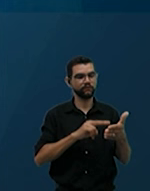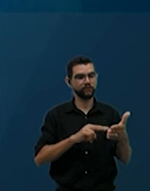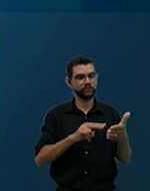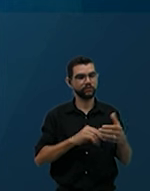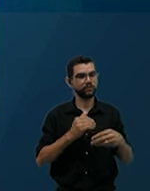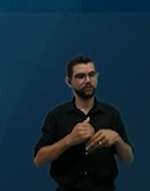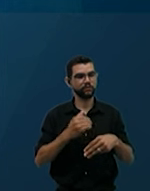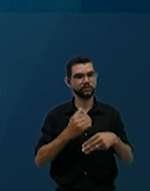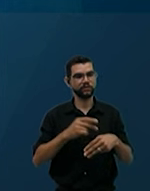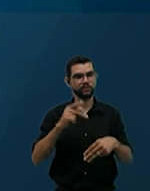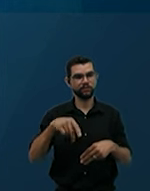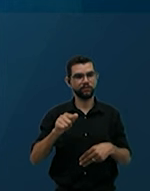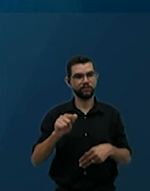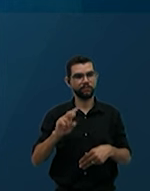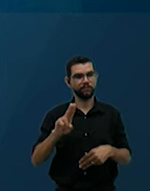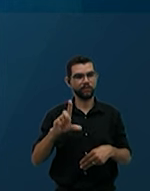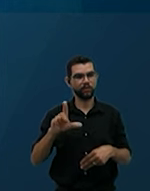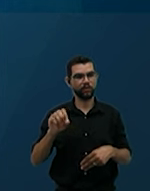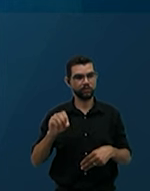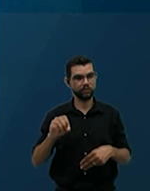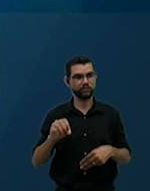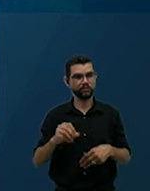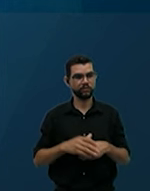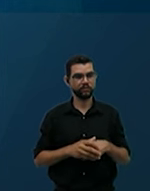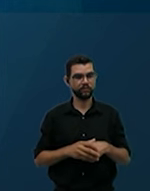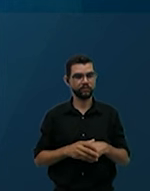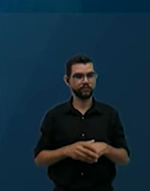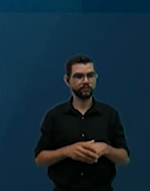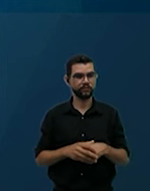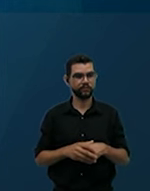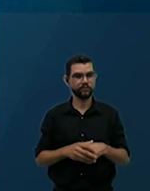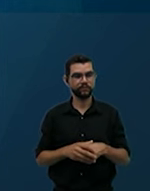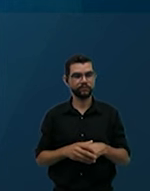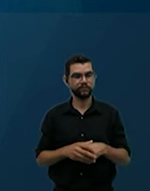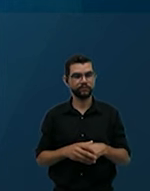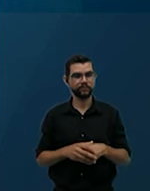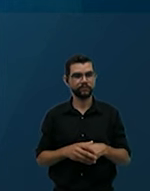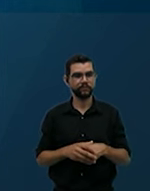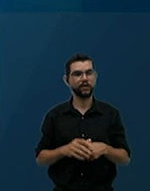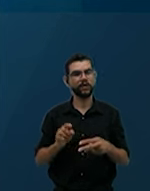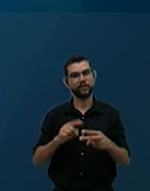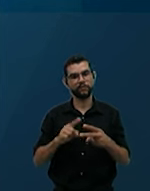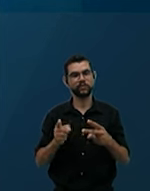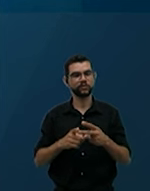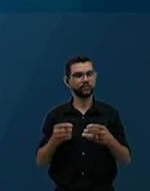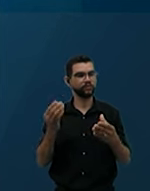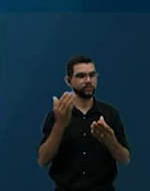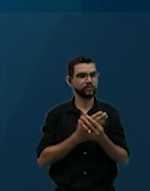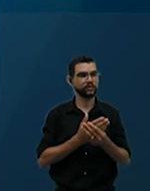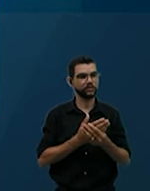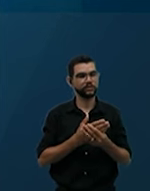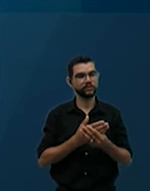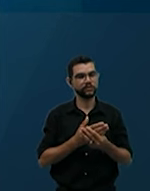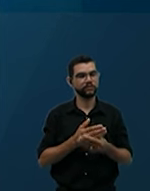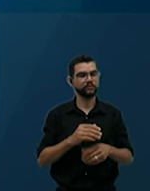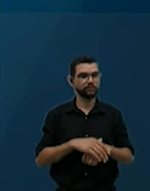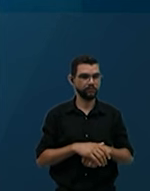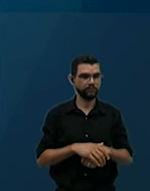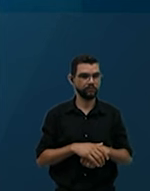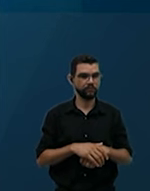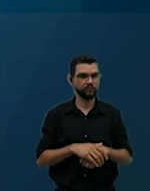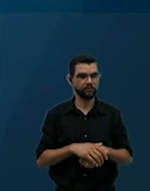mesma para a D9 e a B10, são os dois. Exatamente. Então, posso proclamar o resultado